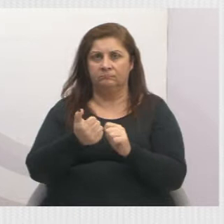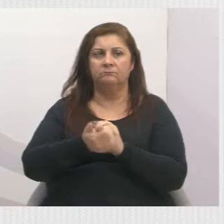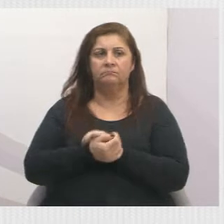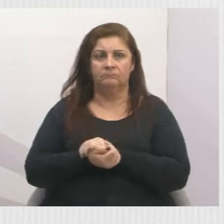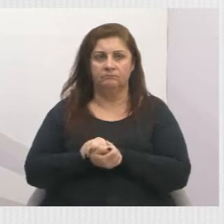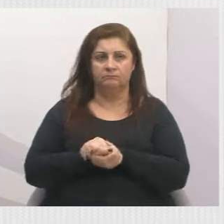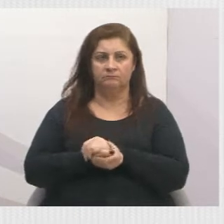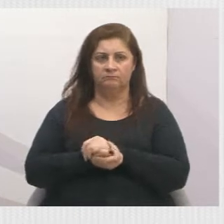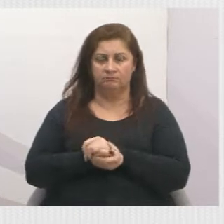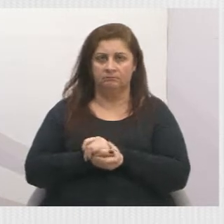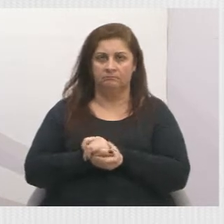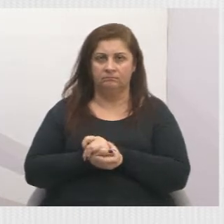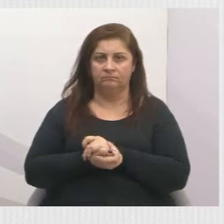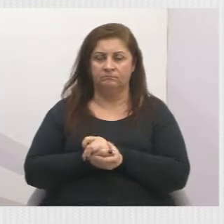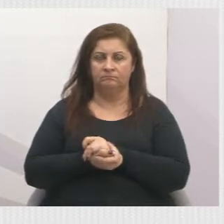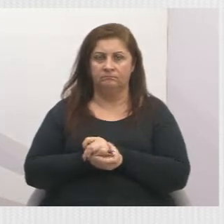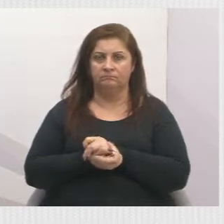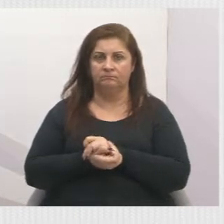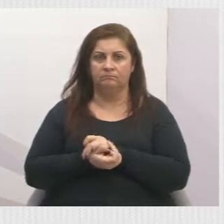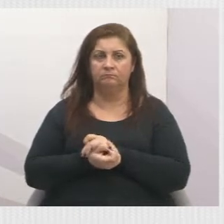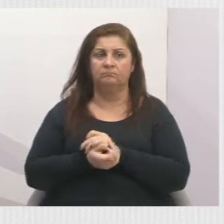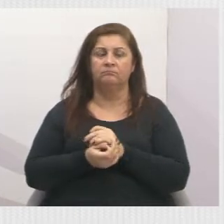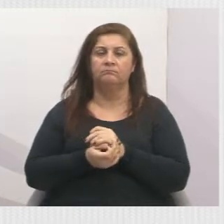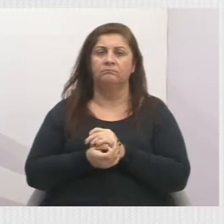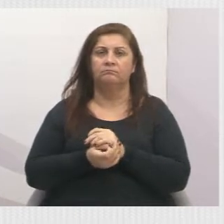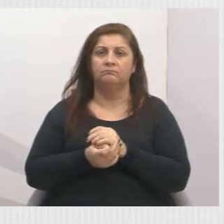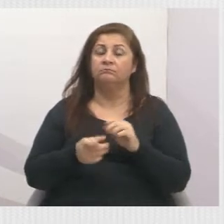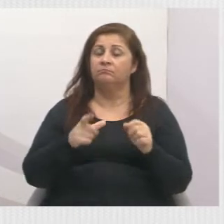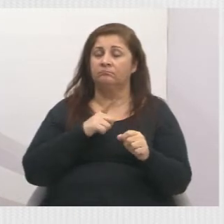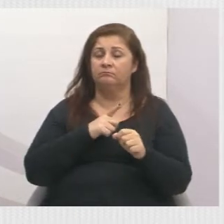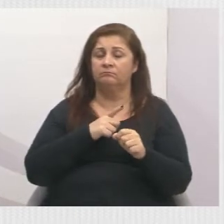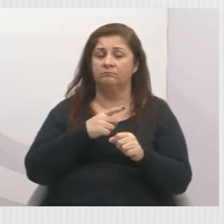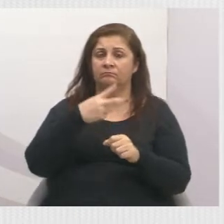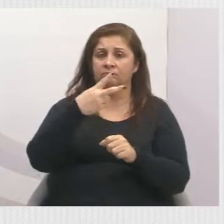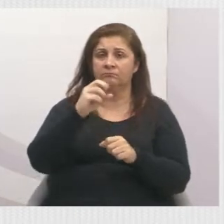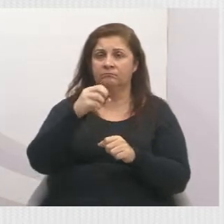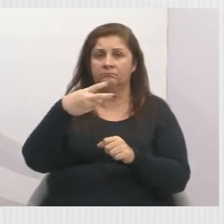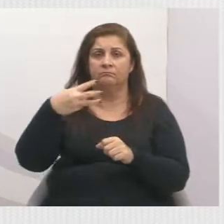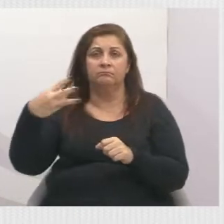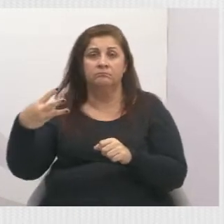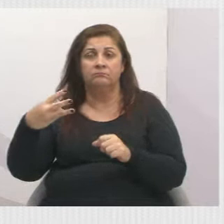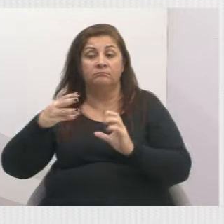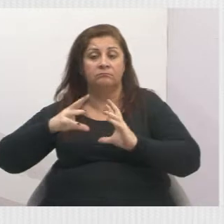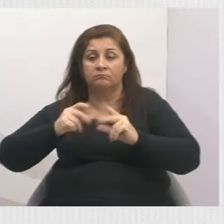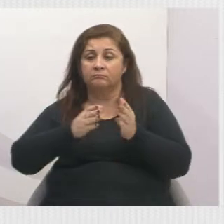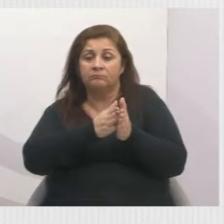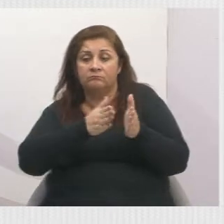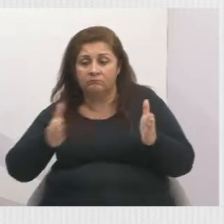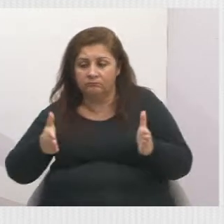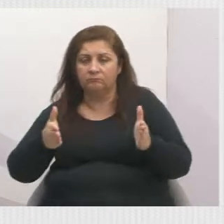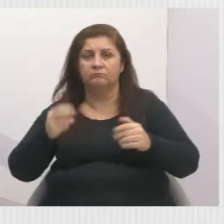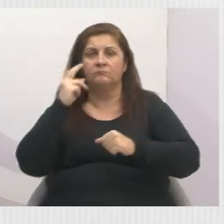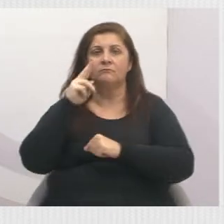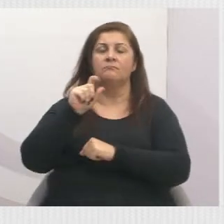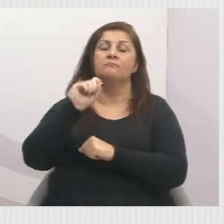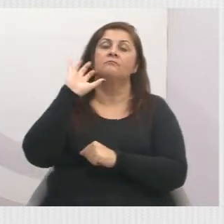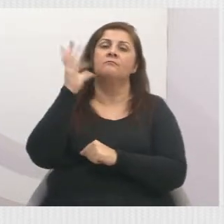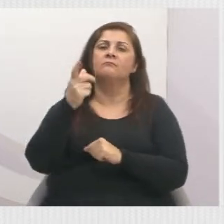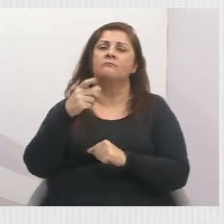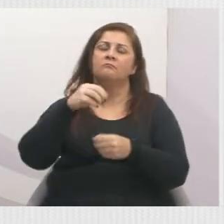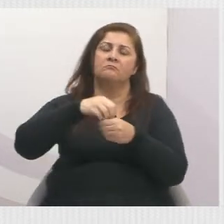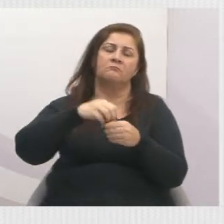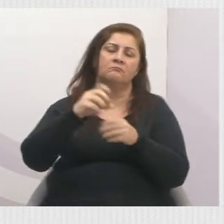for aprovada pelo governo federal. E temos o ano 2023 inteiro para verificar o que acontece em termos de